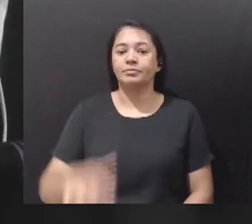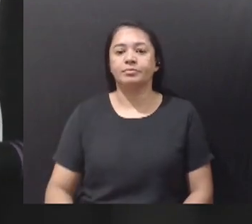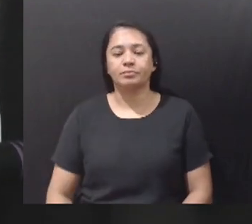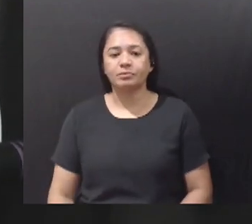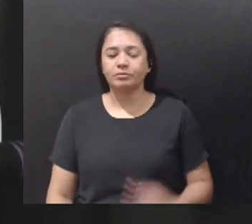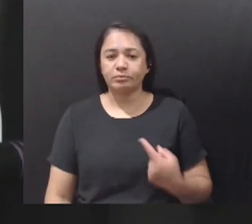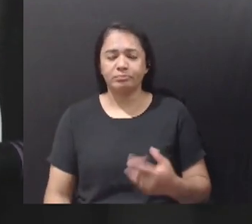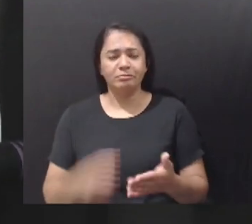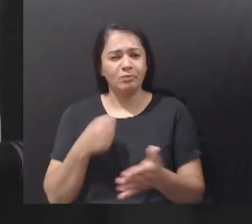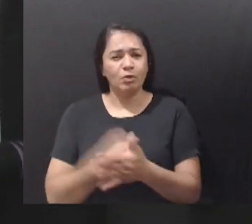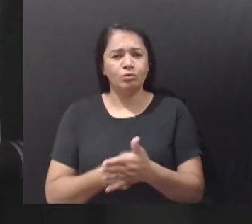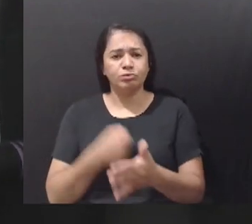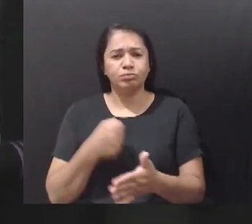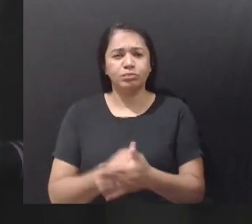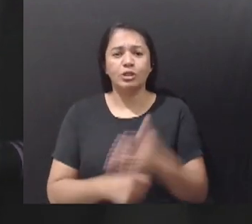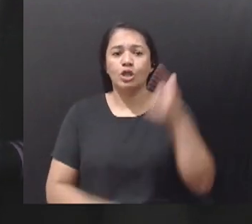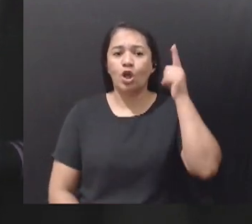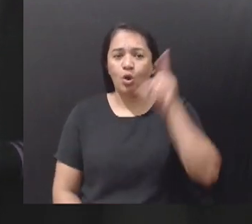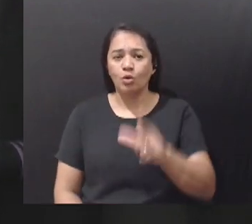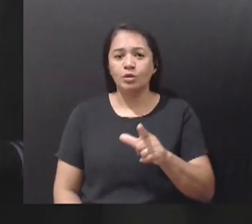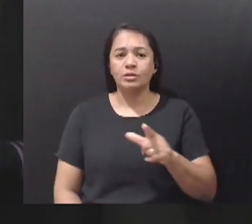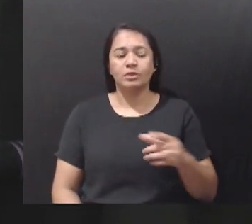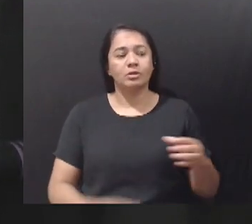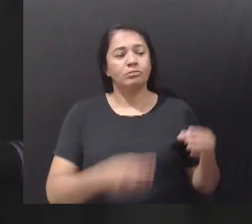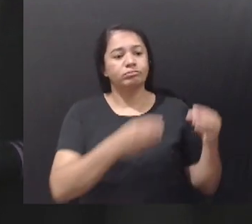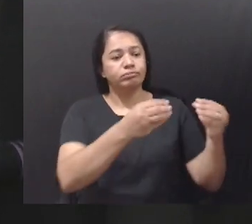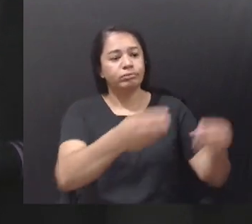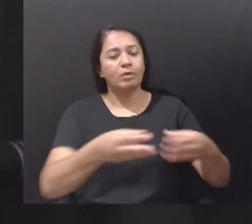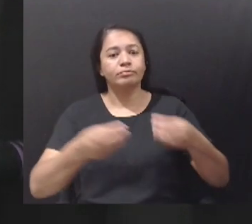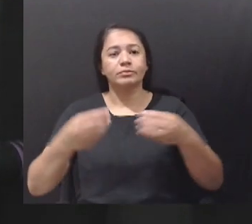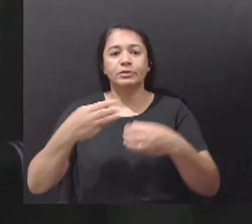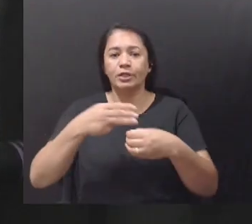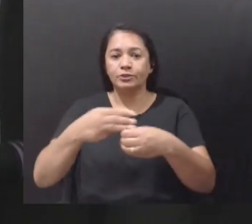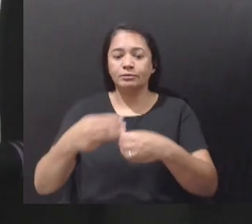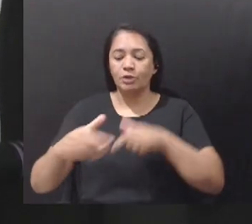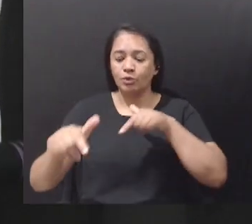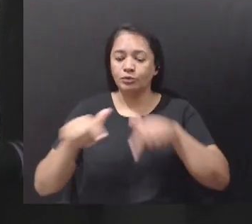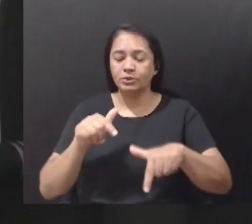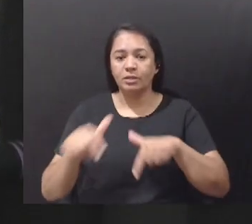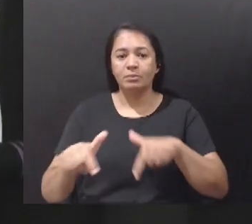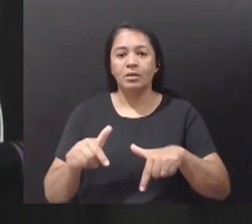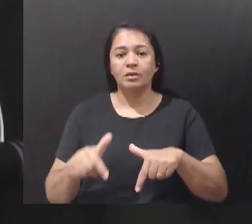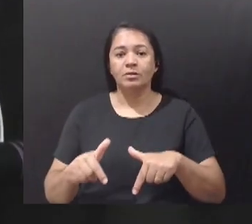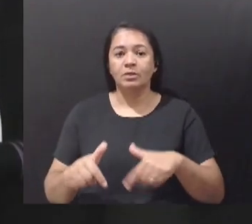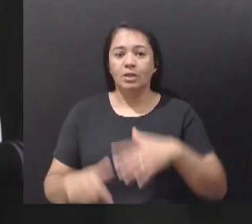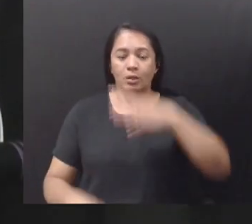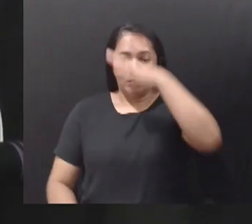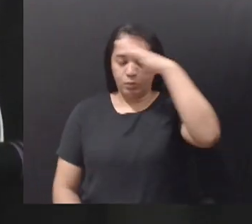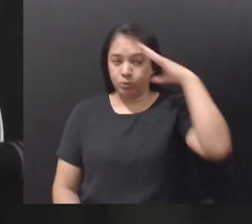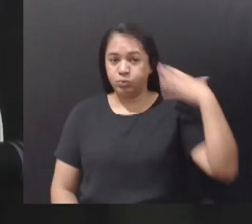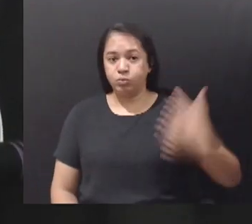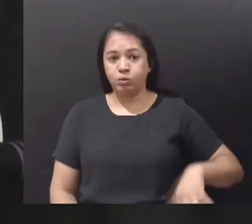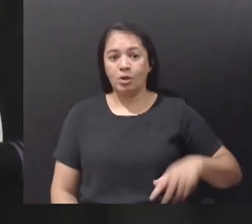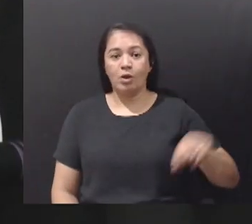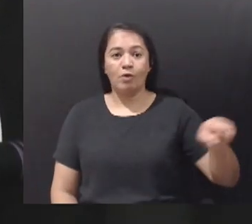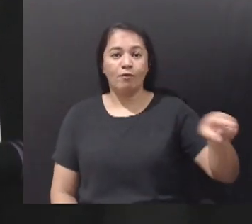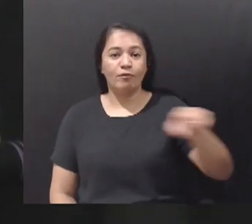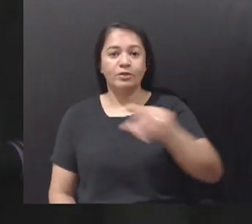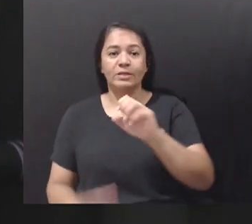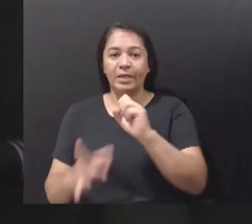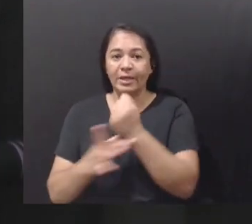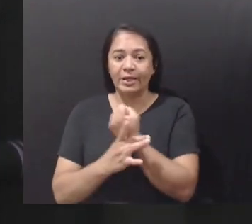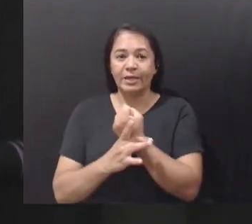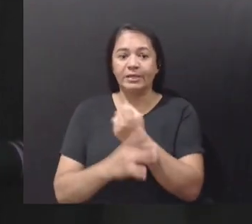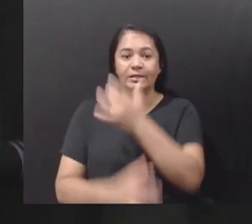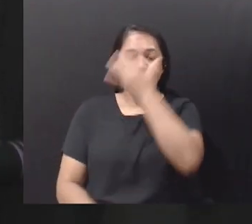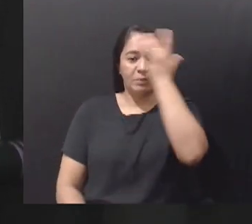muito e conseguimos entregar nos municípios. Então, teve um trabalho árduo, no sentido de você garantir para essas pessoas.